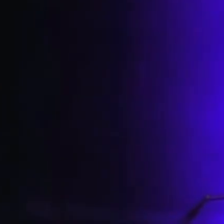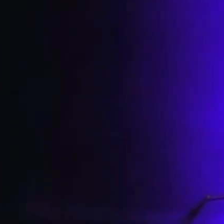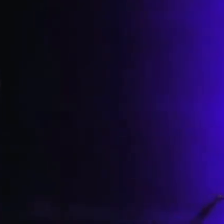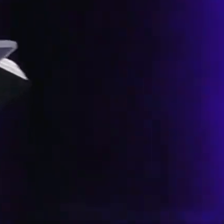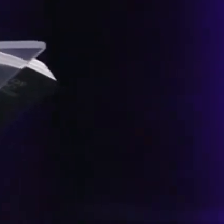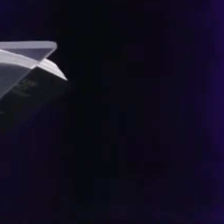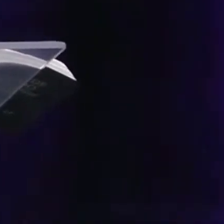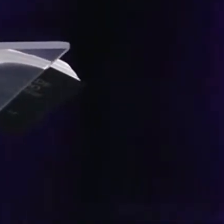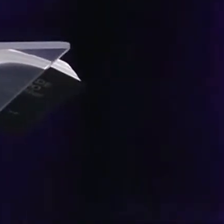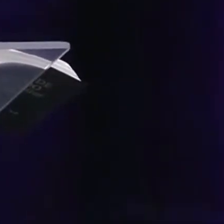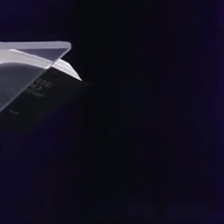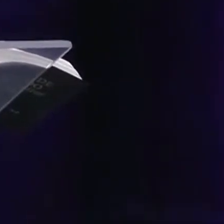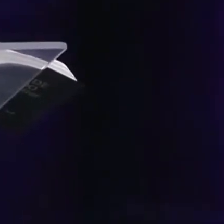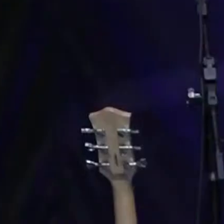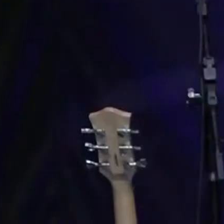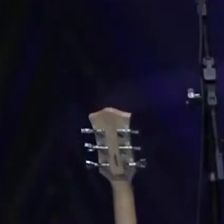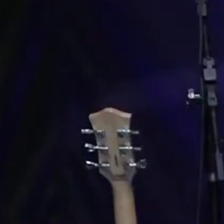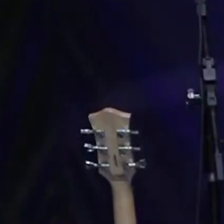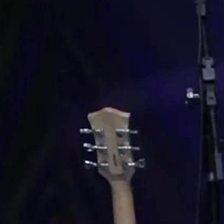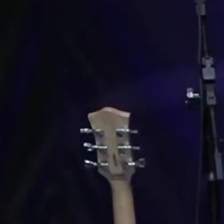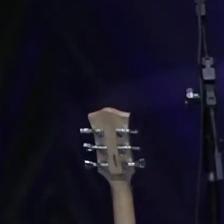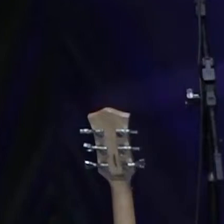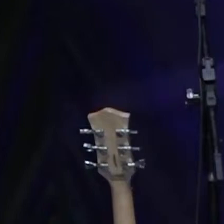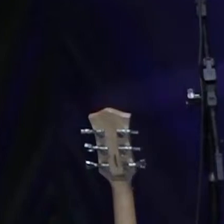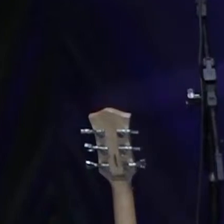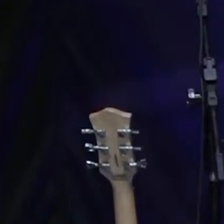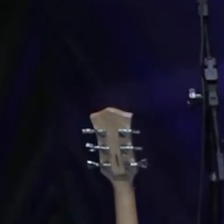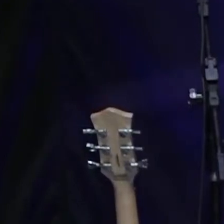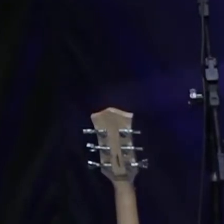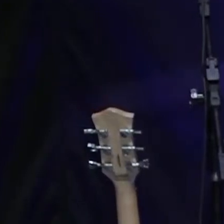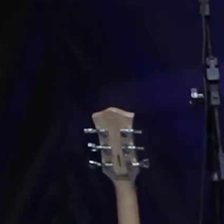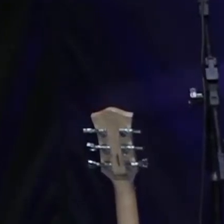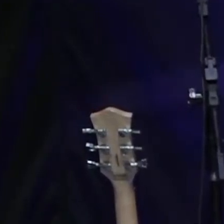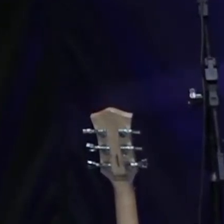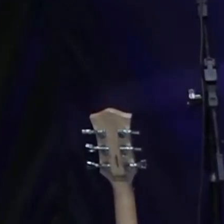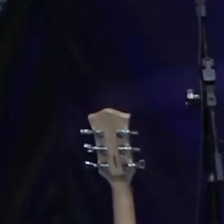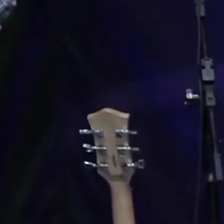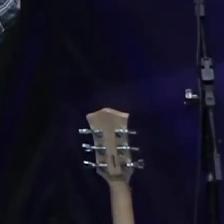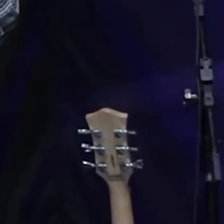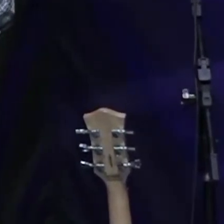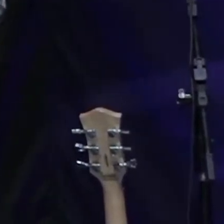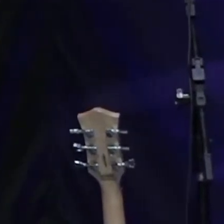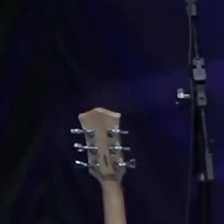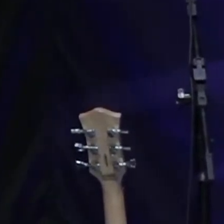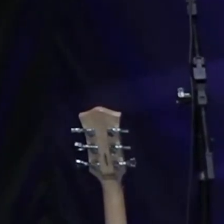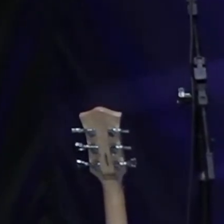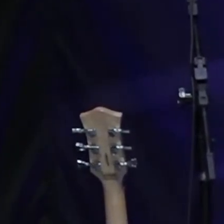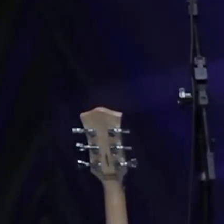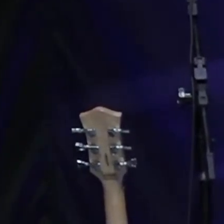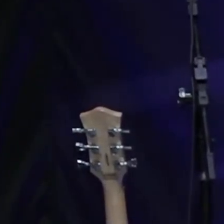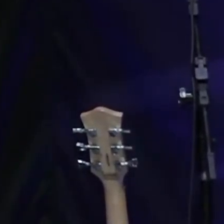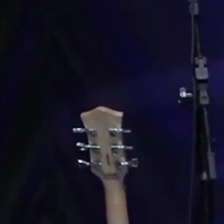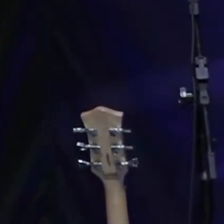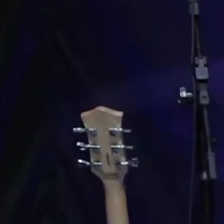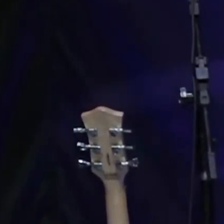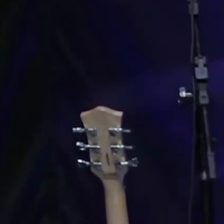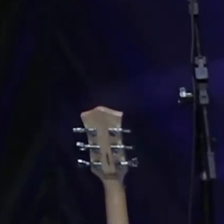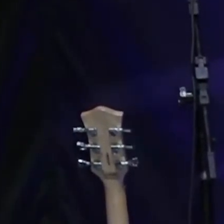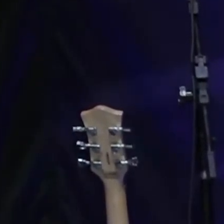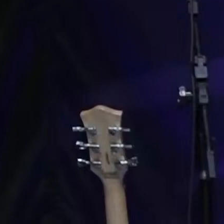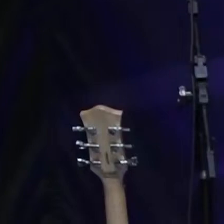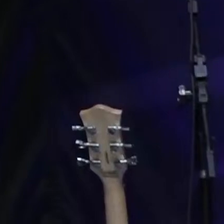Ame, Deus mandou amar. E ele diz como Cristo amou a igreja, o negócio é sério. Ele diz para as